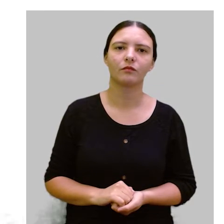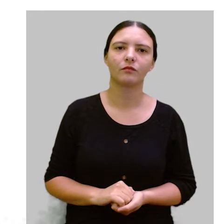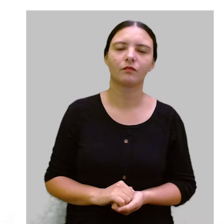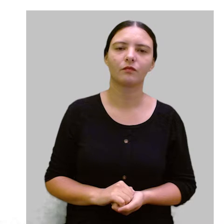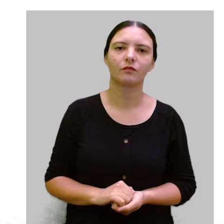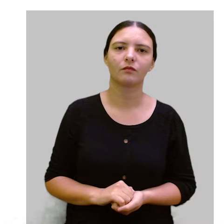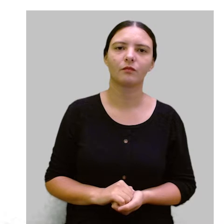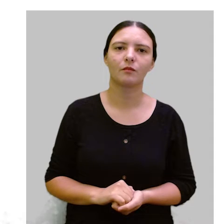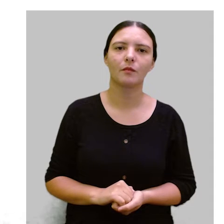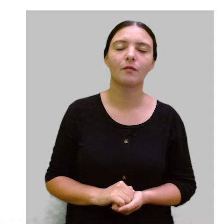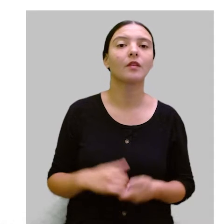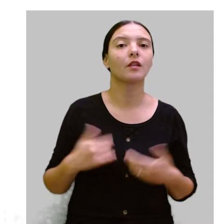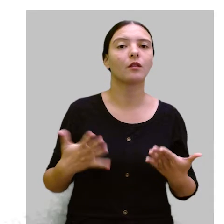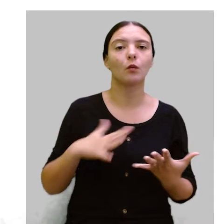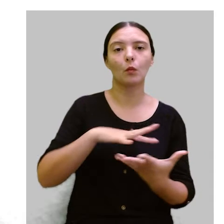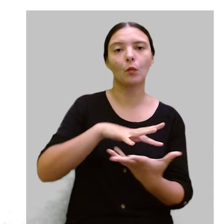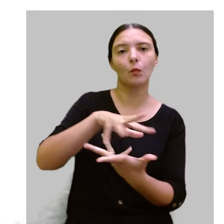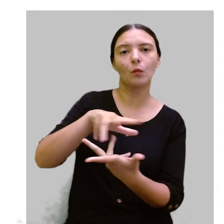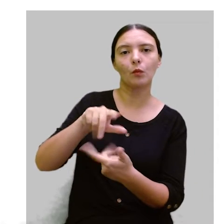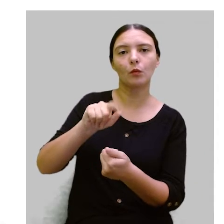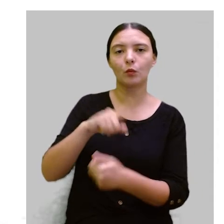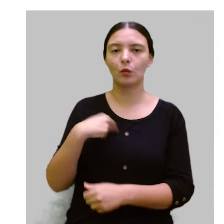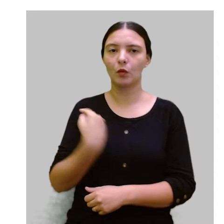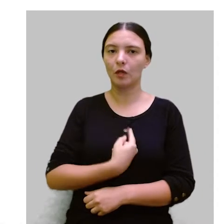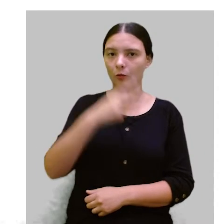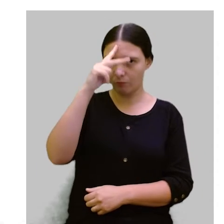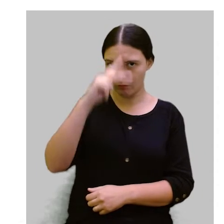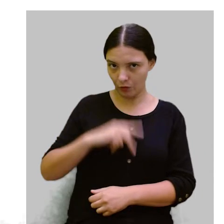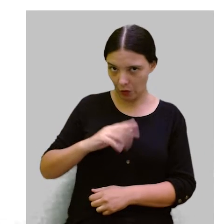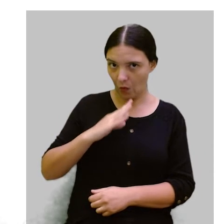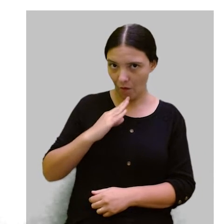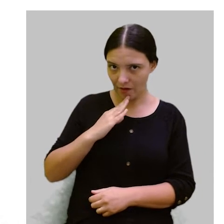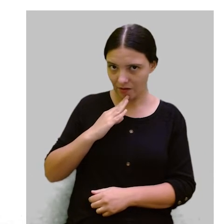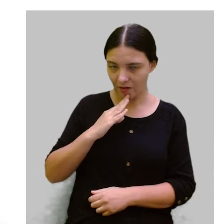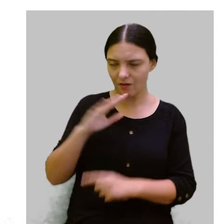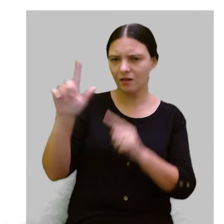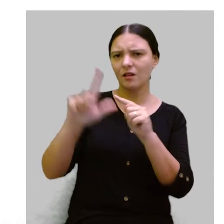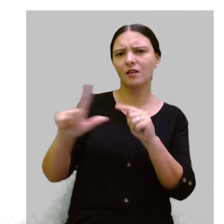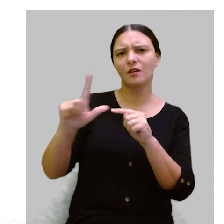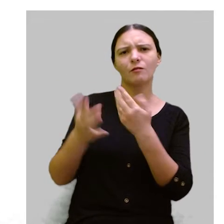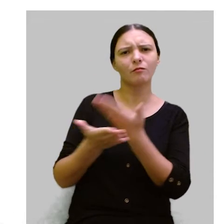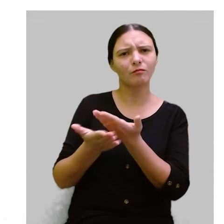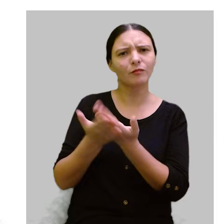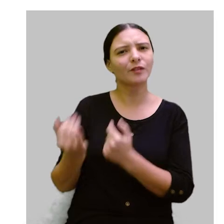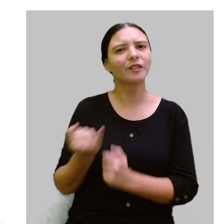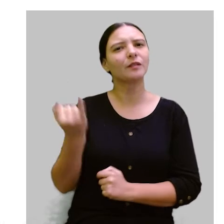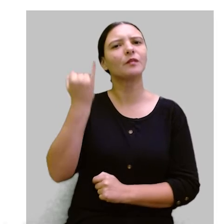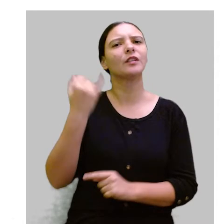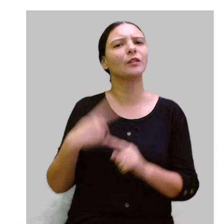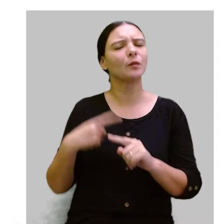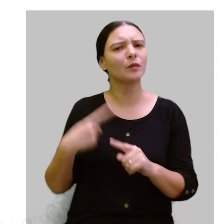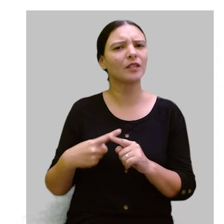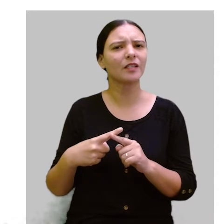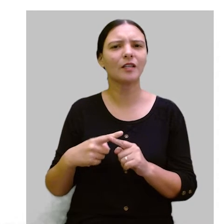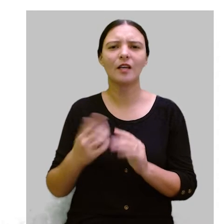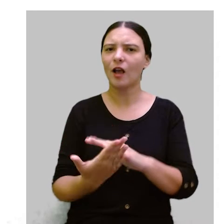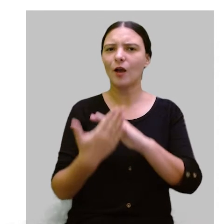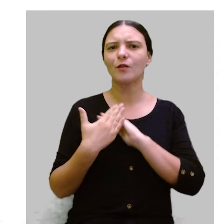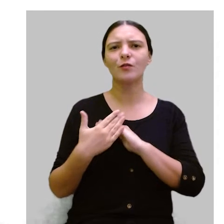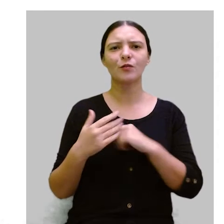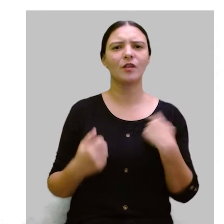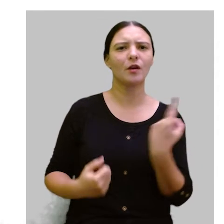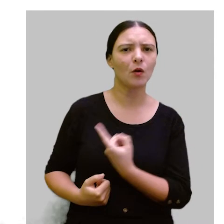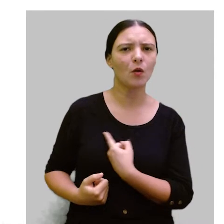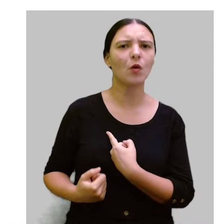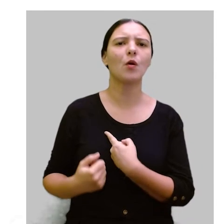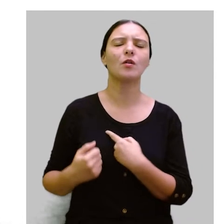Então, além de conhecer o mundo e a nós mesmos, é importante estudar literatura, porque é um caminho para transformarmos a nós mesmos e ao mundo, né?